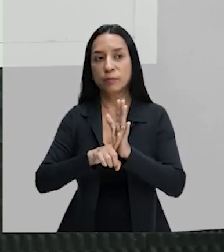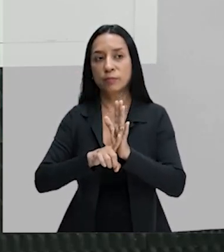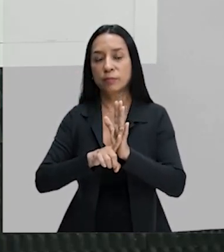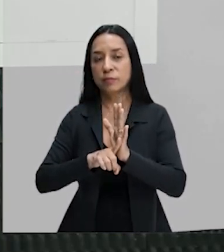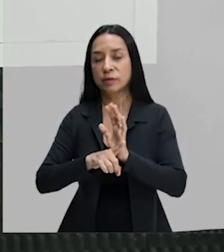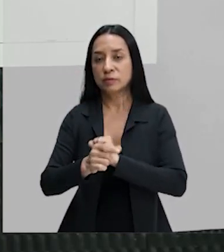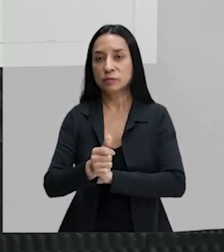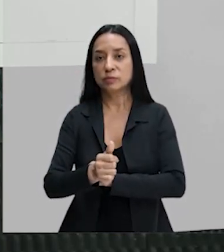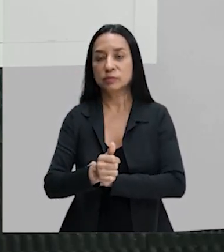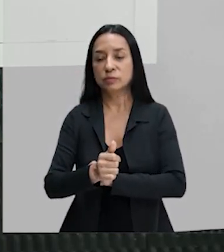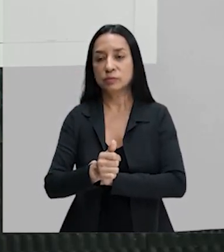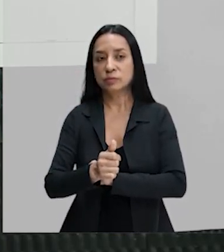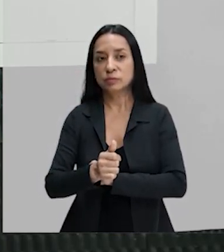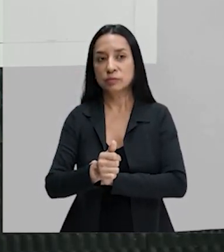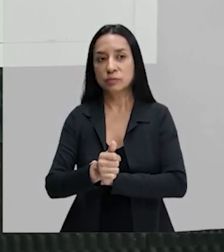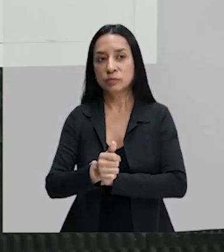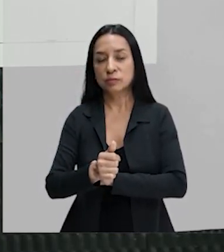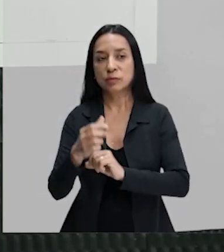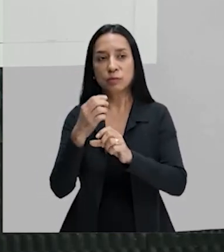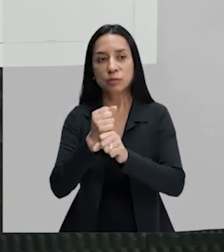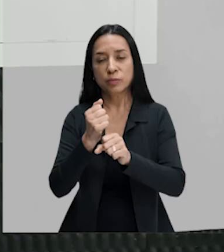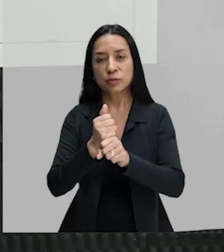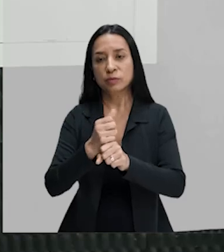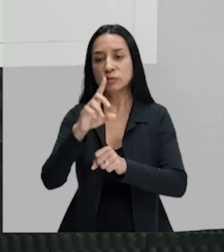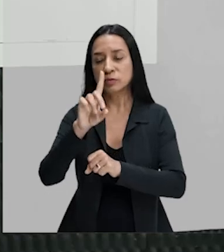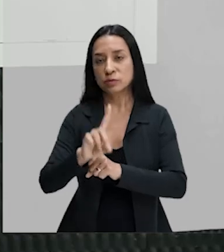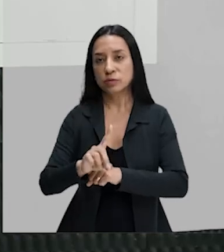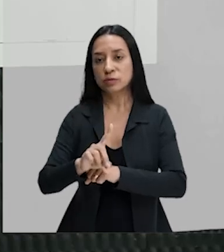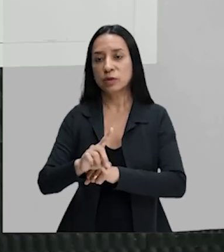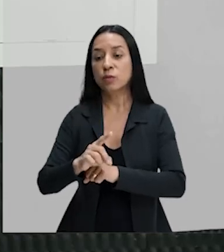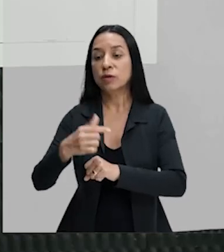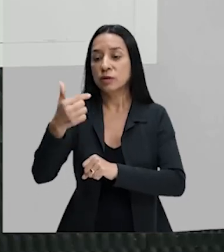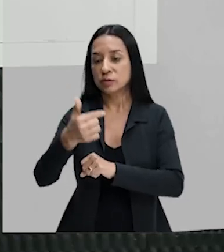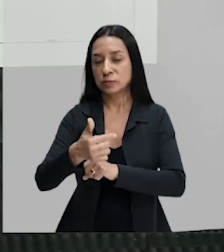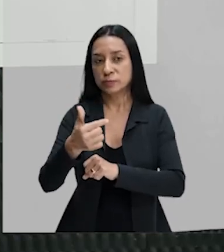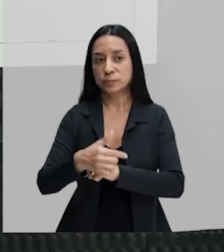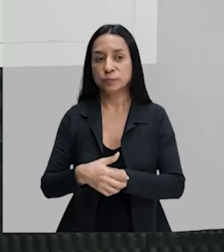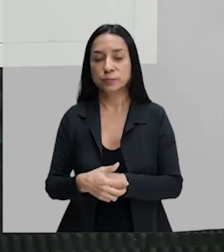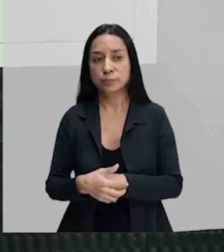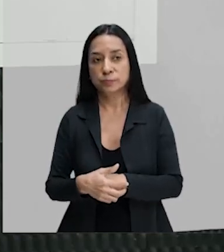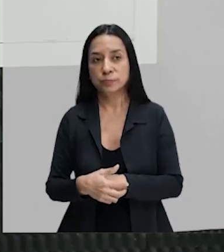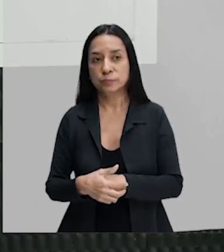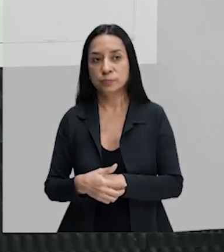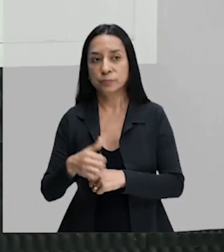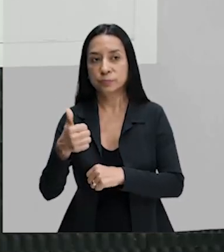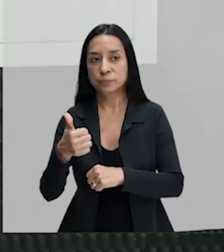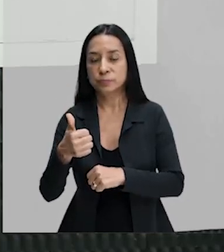secundária. Então você vai ter 15 mais 9. Desculpa, 15 mais 4.